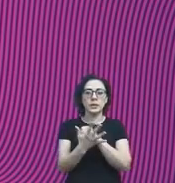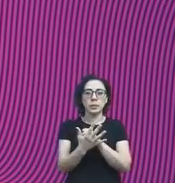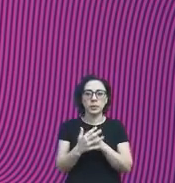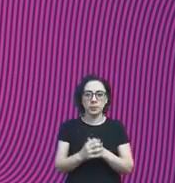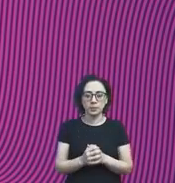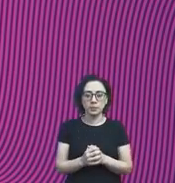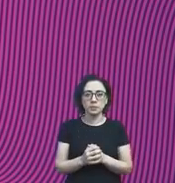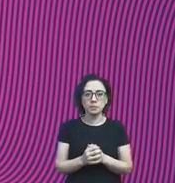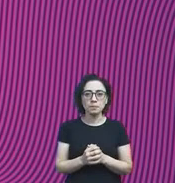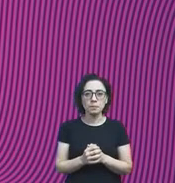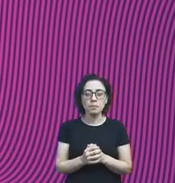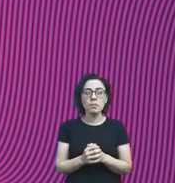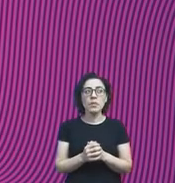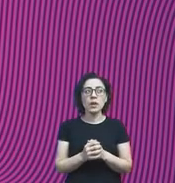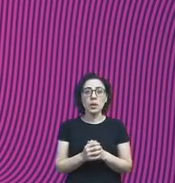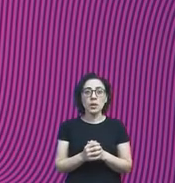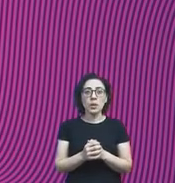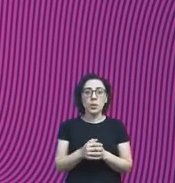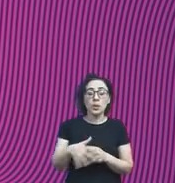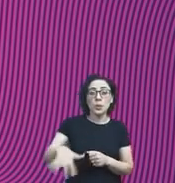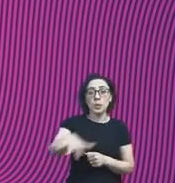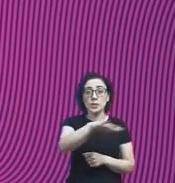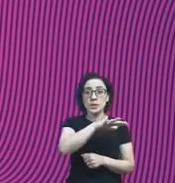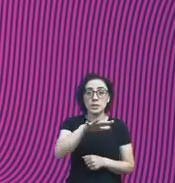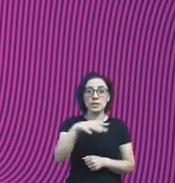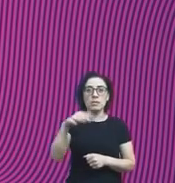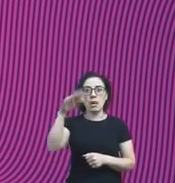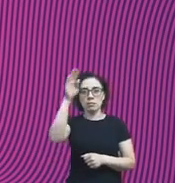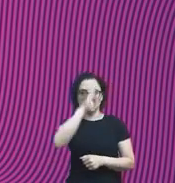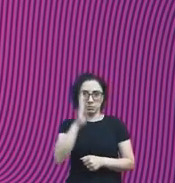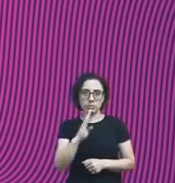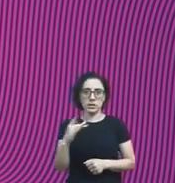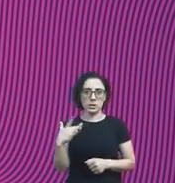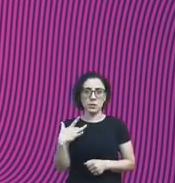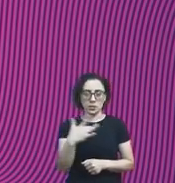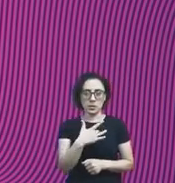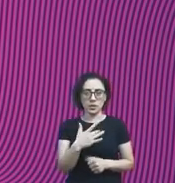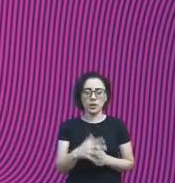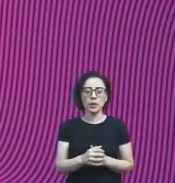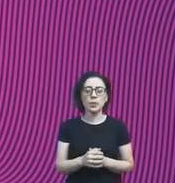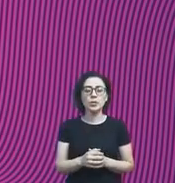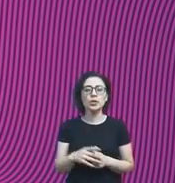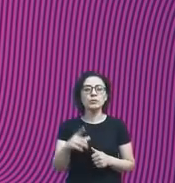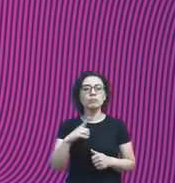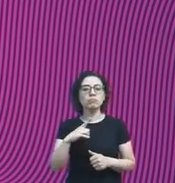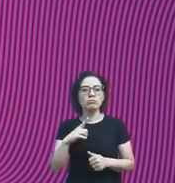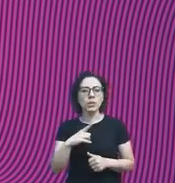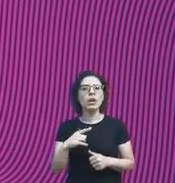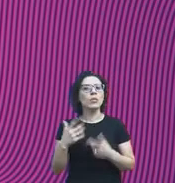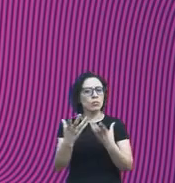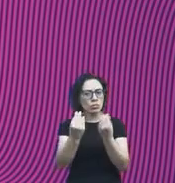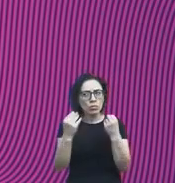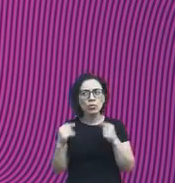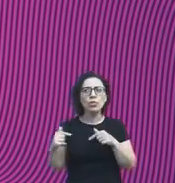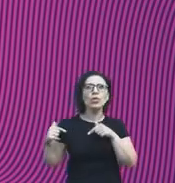ponto onde convivem iniciativas importantes do ponto de vista